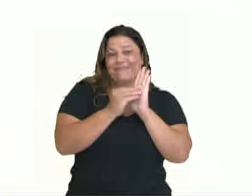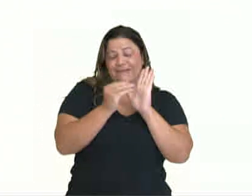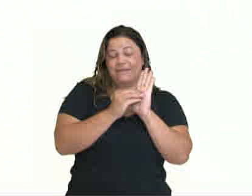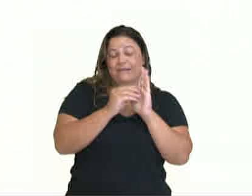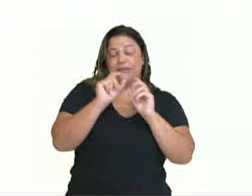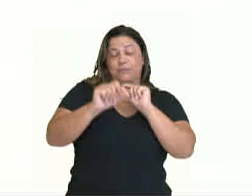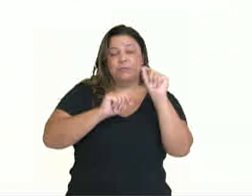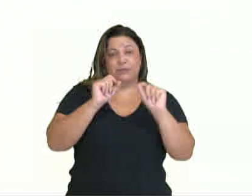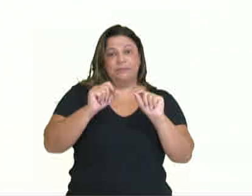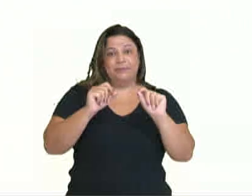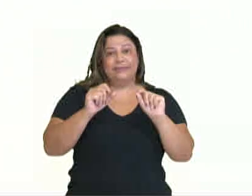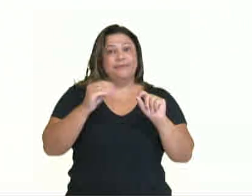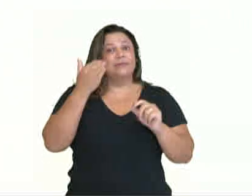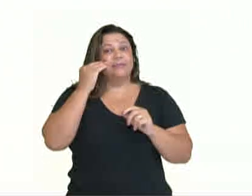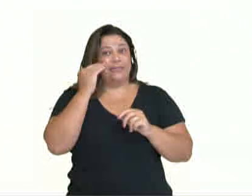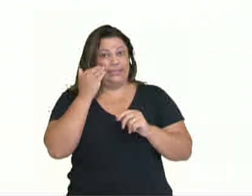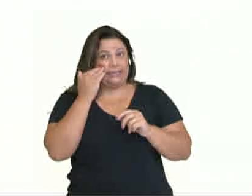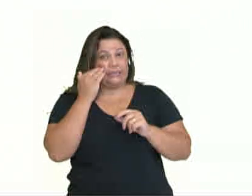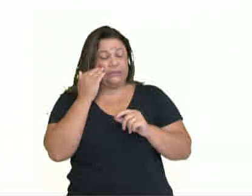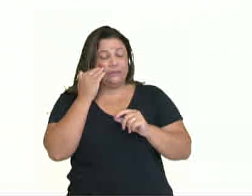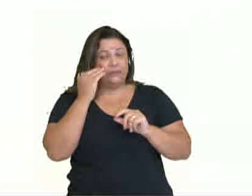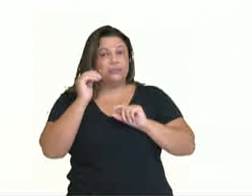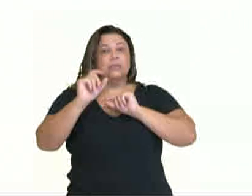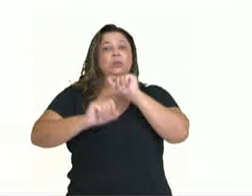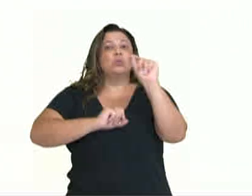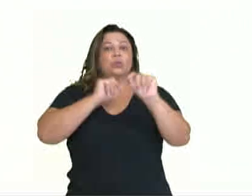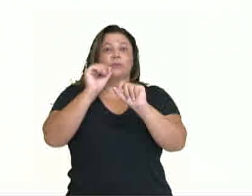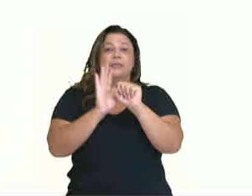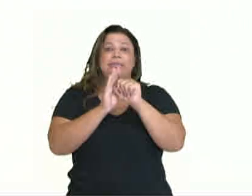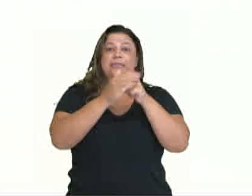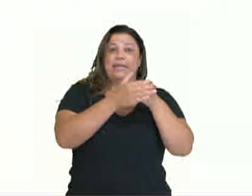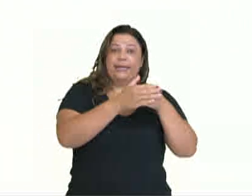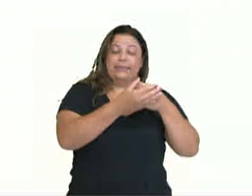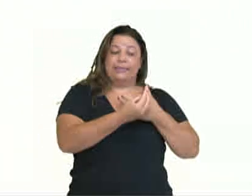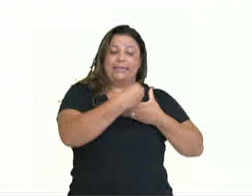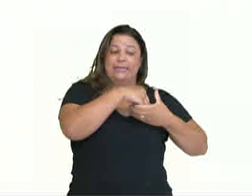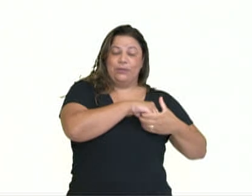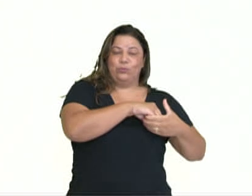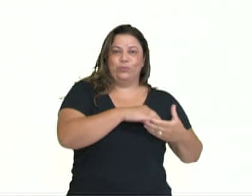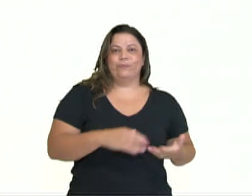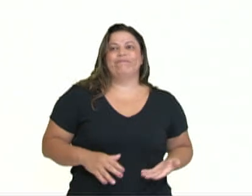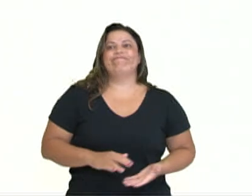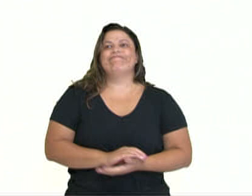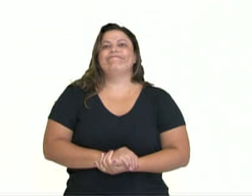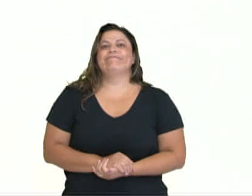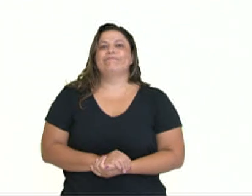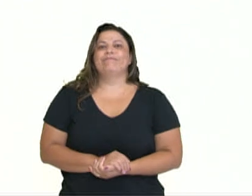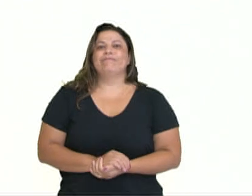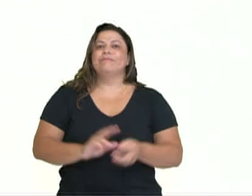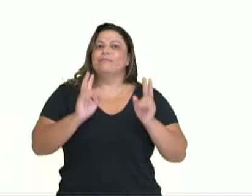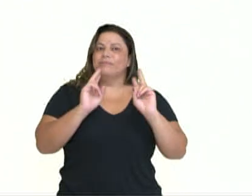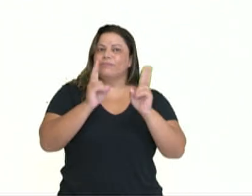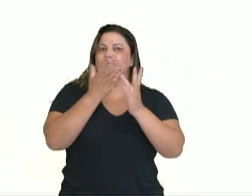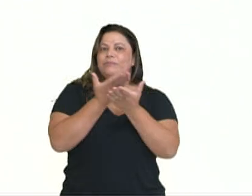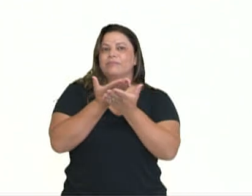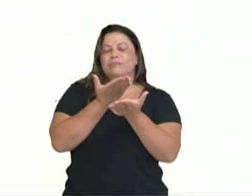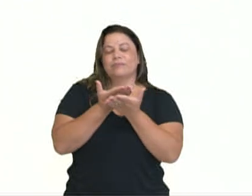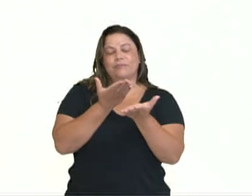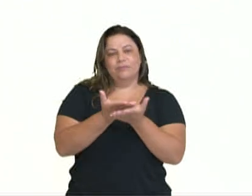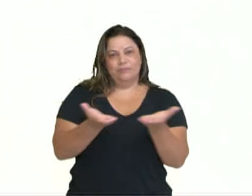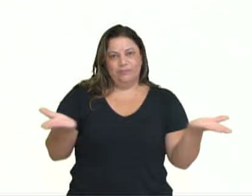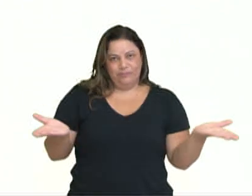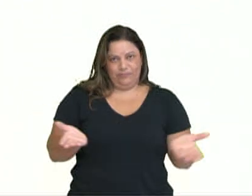subentendido. Subentendido porque está implícito. Continuando a aula, nós temos